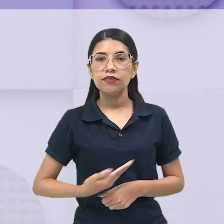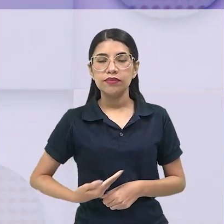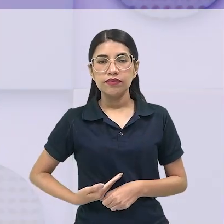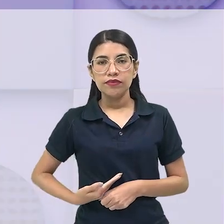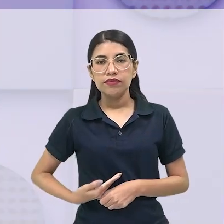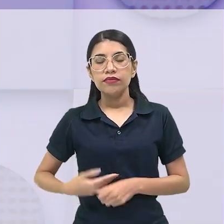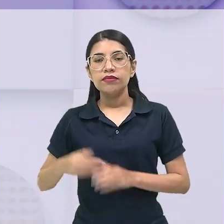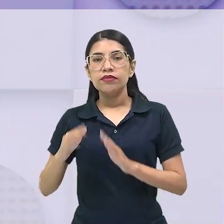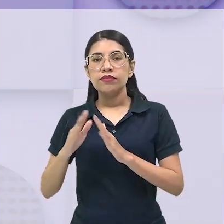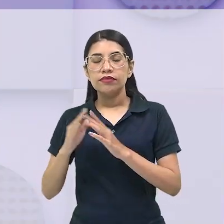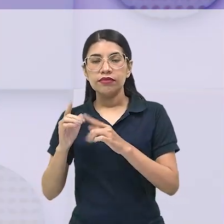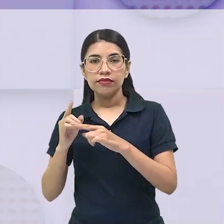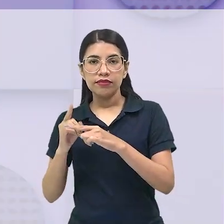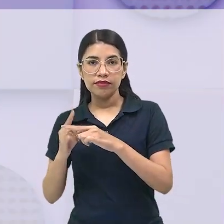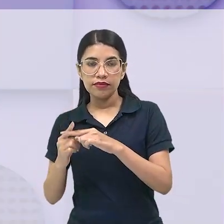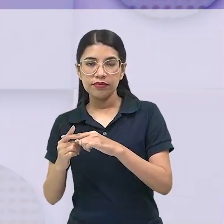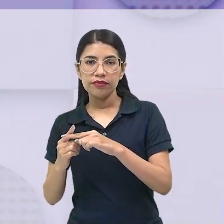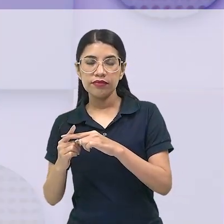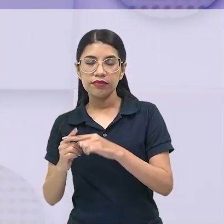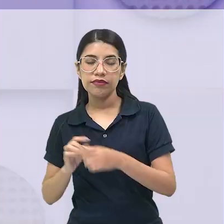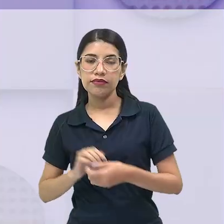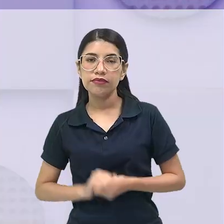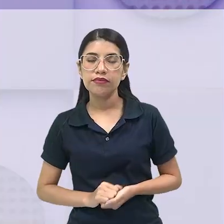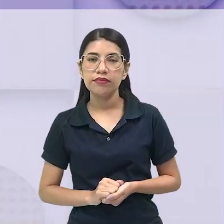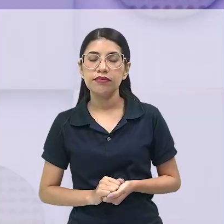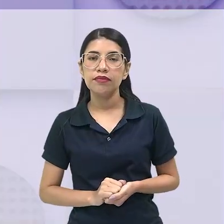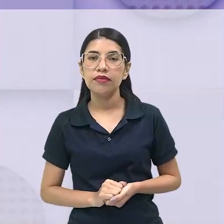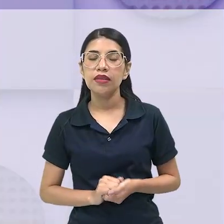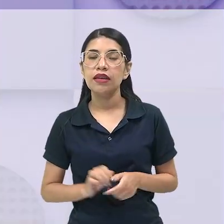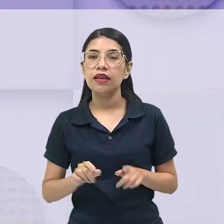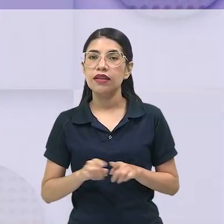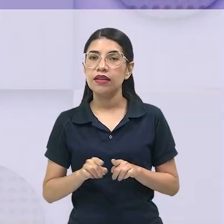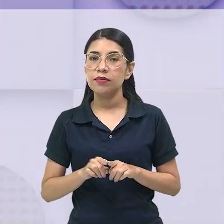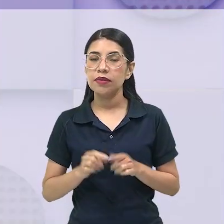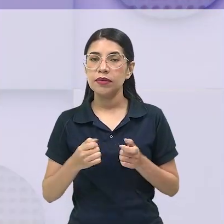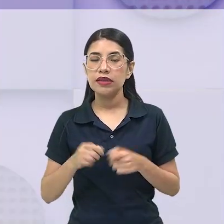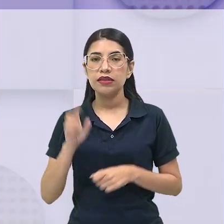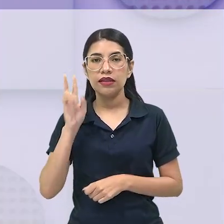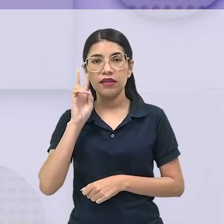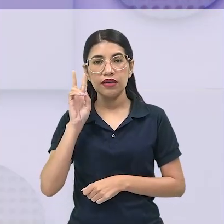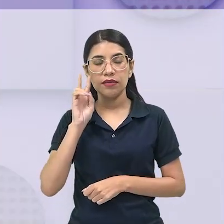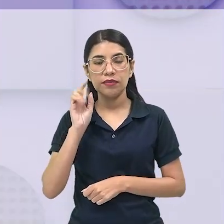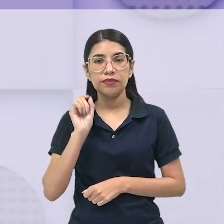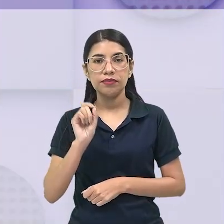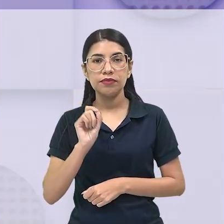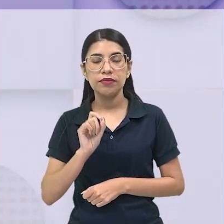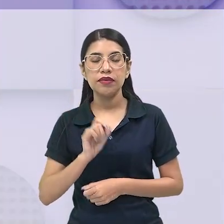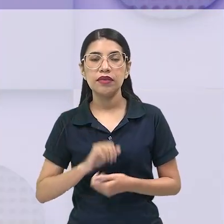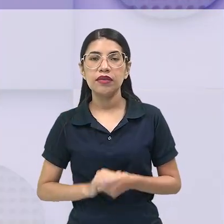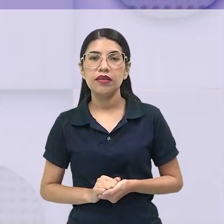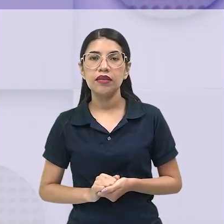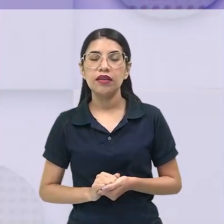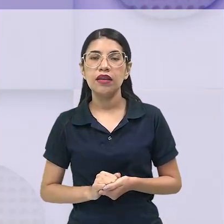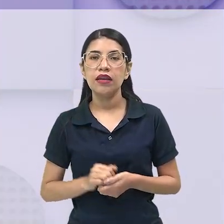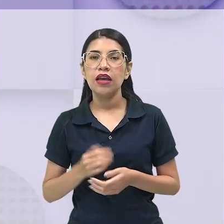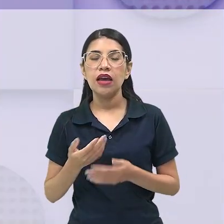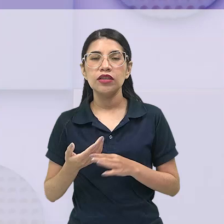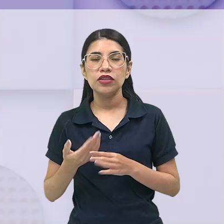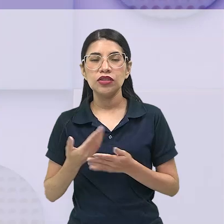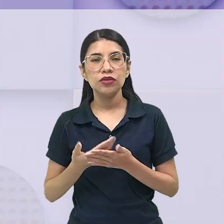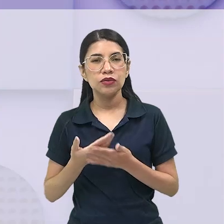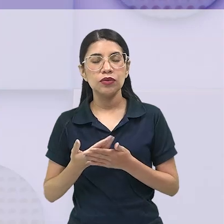e religiões ou instituições religiosas. Vale lembrar, se a gente for olhar nossas aulas de